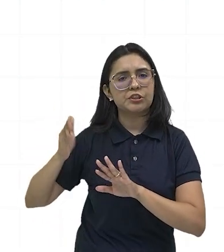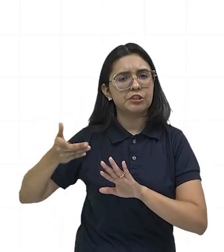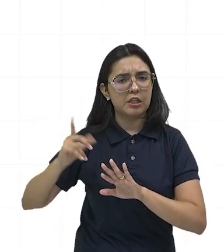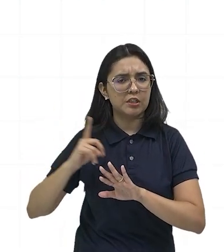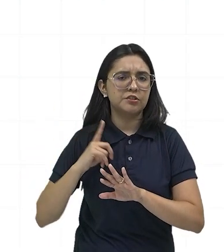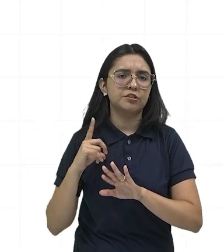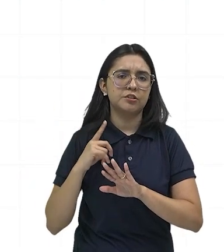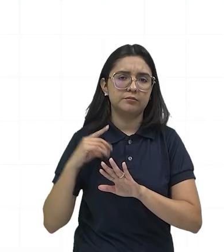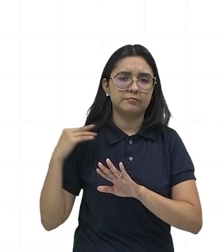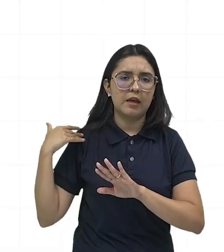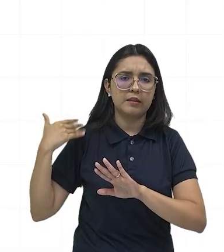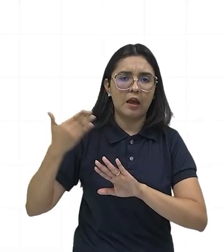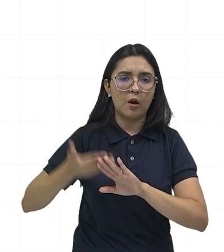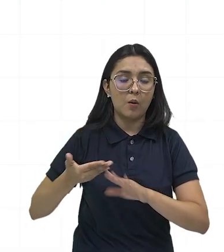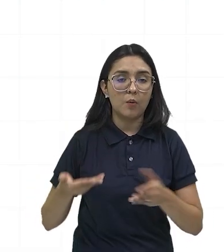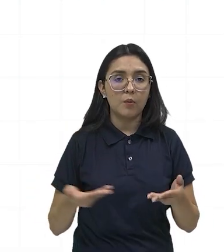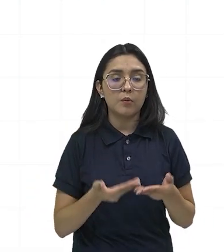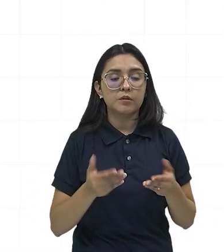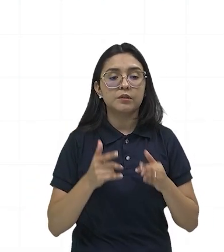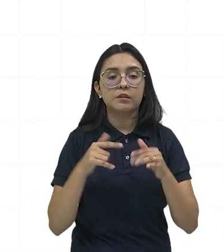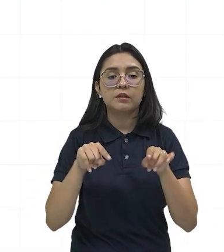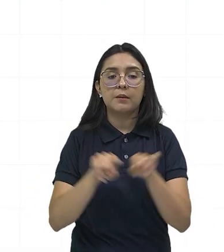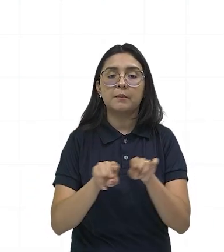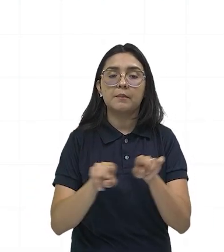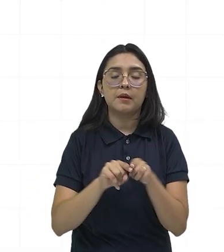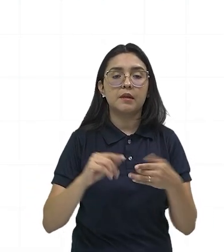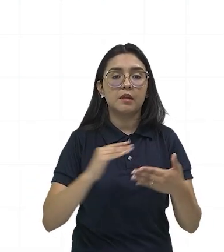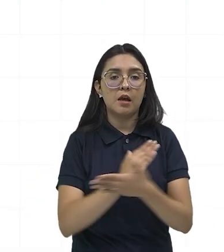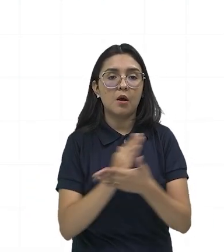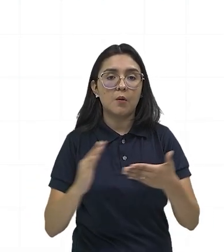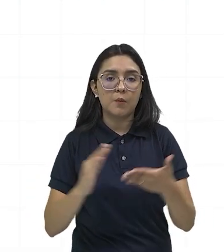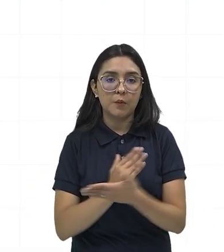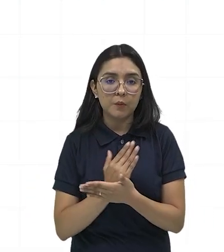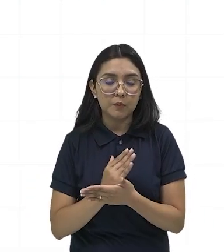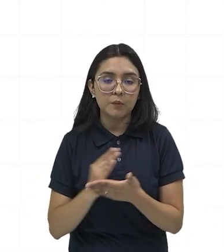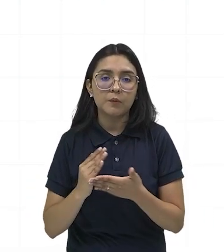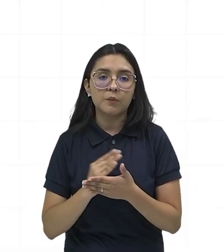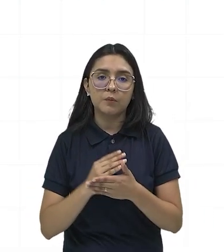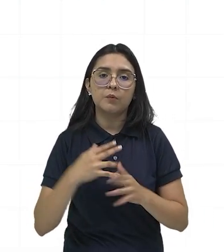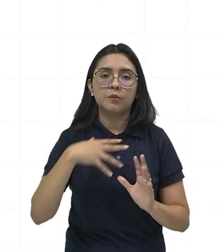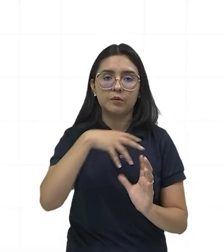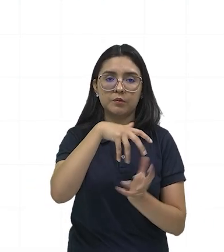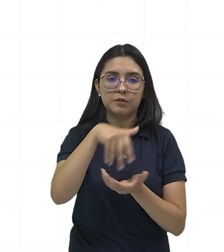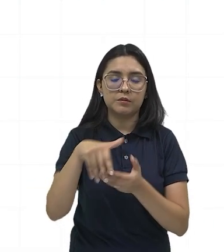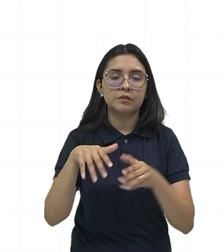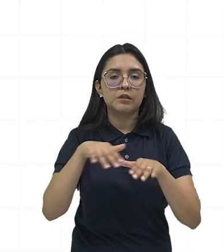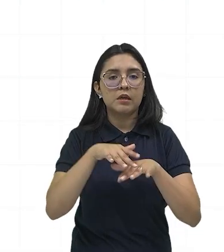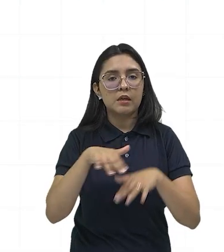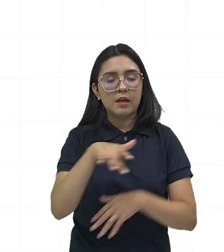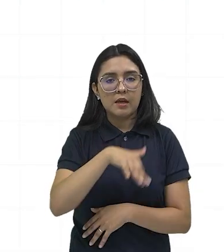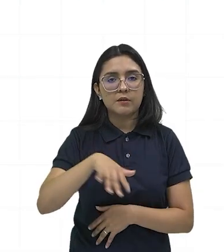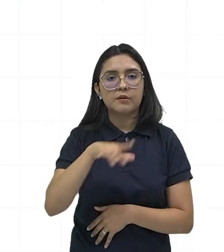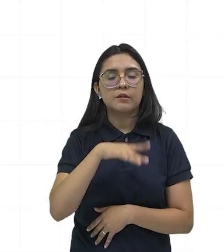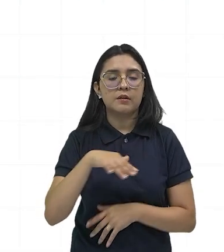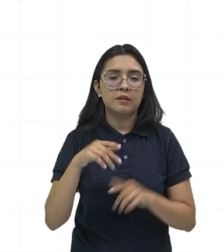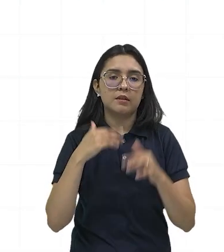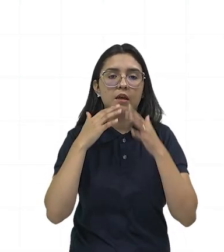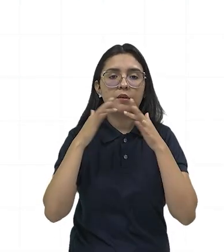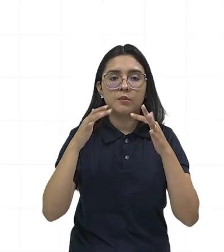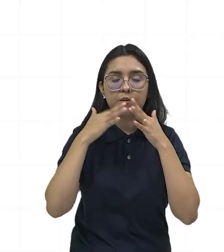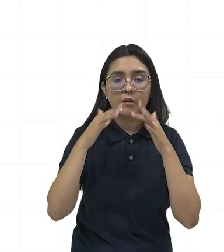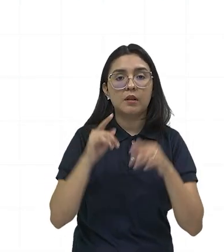se pratica, e natural em alguns ecossistemas. No Cerrado, por exemplo, nós temos